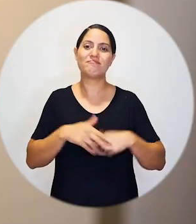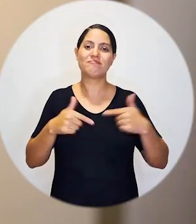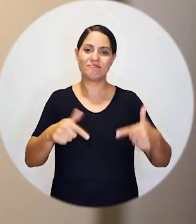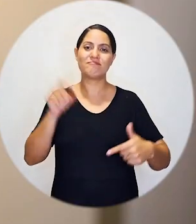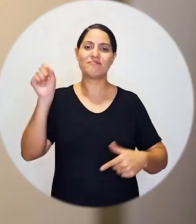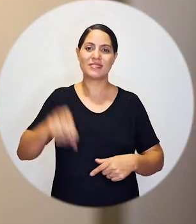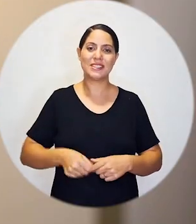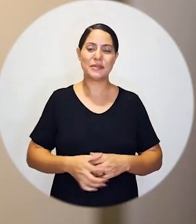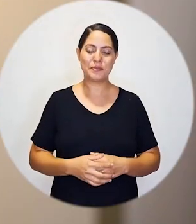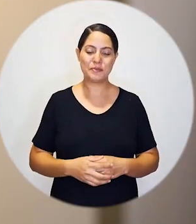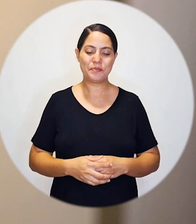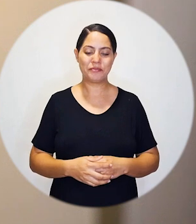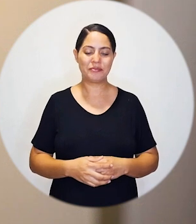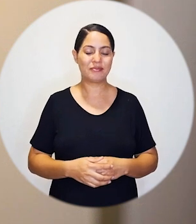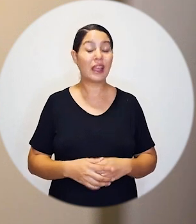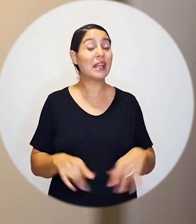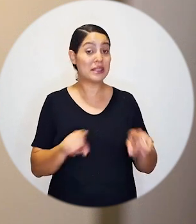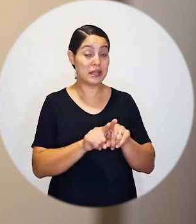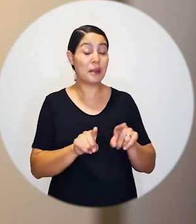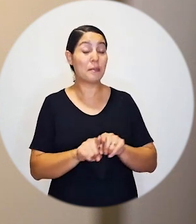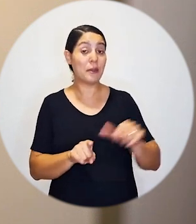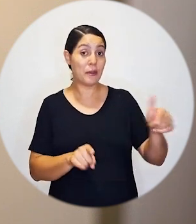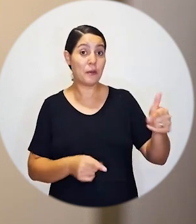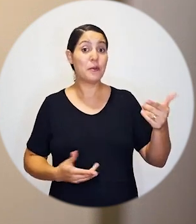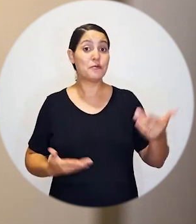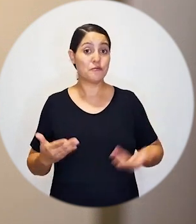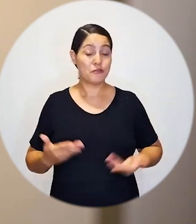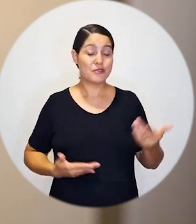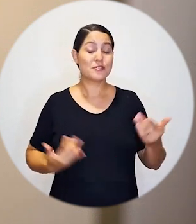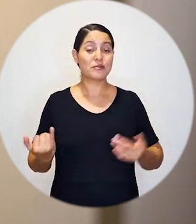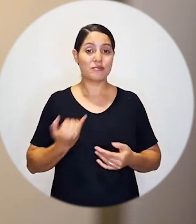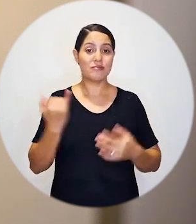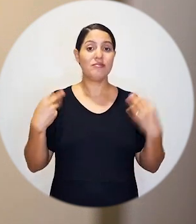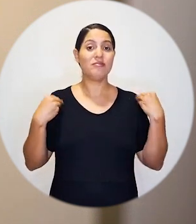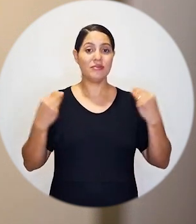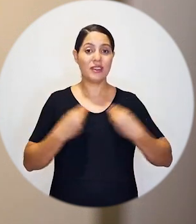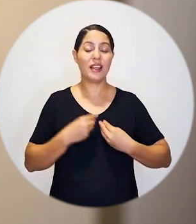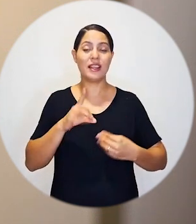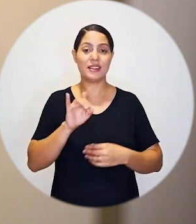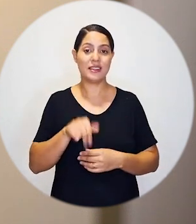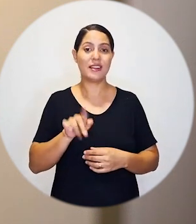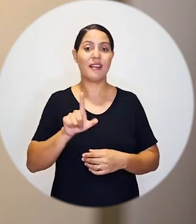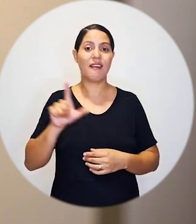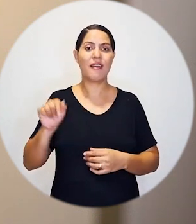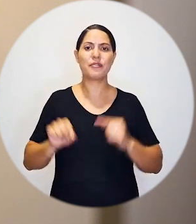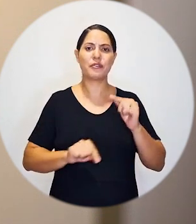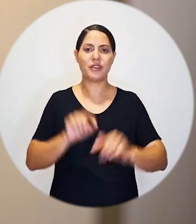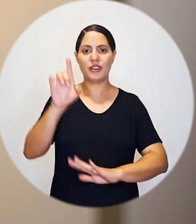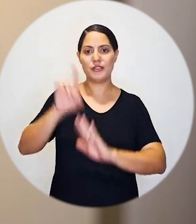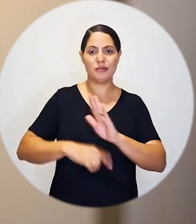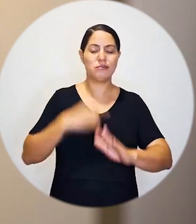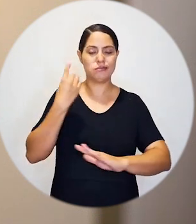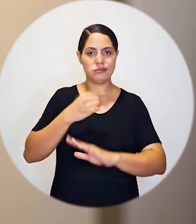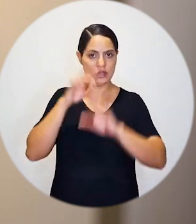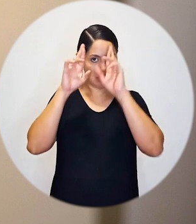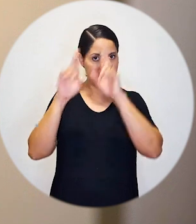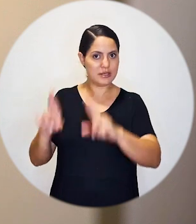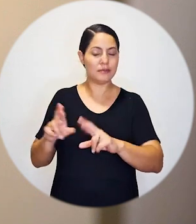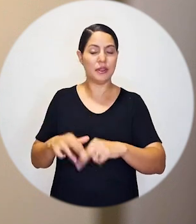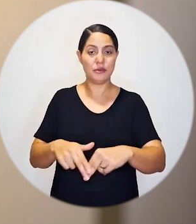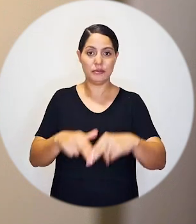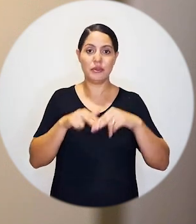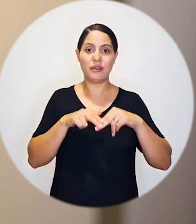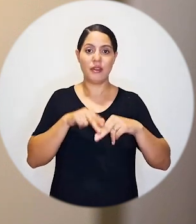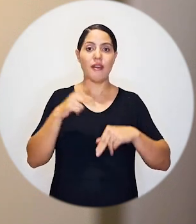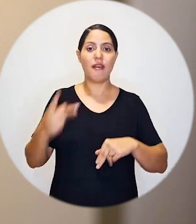Outro ponto crucial nesse período de trabalho da ministra Daniela Teixeira foi o respeito às prerrogativas da advocacia, com